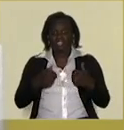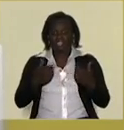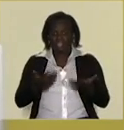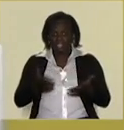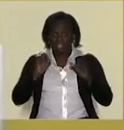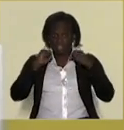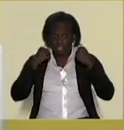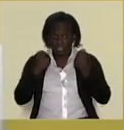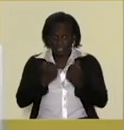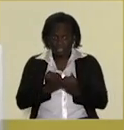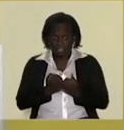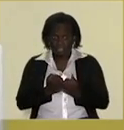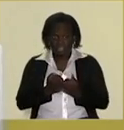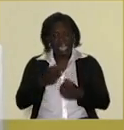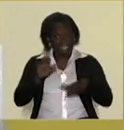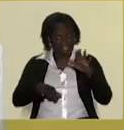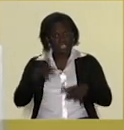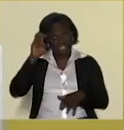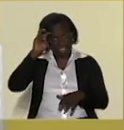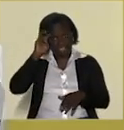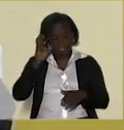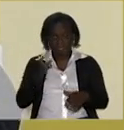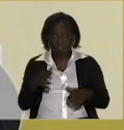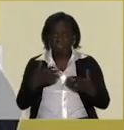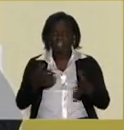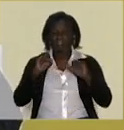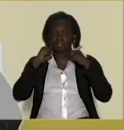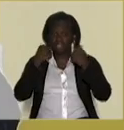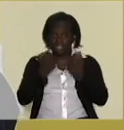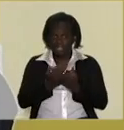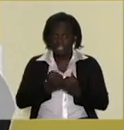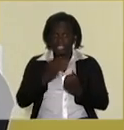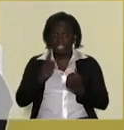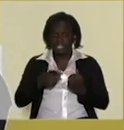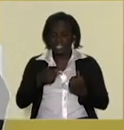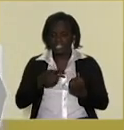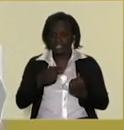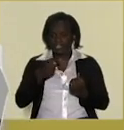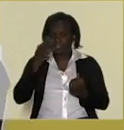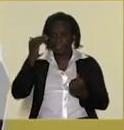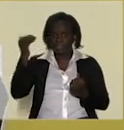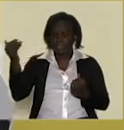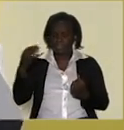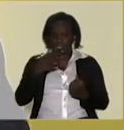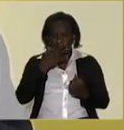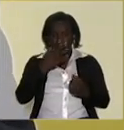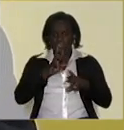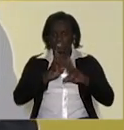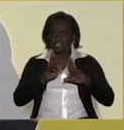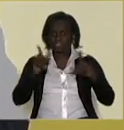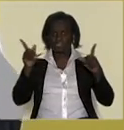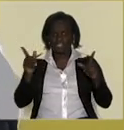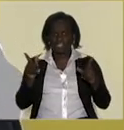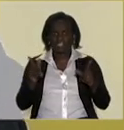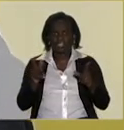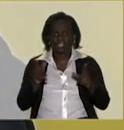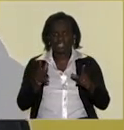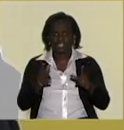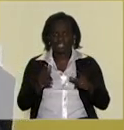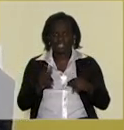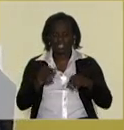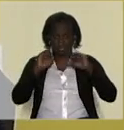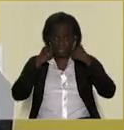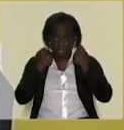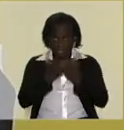E o Maracanã... Às vezes quinta. Às vezes quinta. Às vezes o quinta. Maracanã é um estádio emblemático, é diferente. O Maracanã,